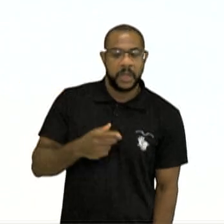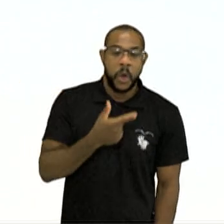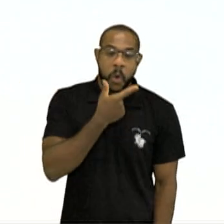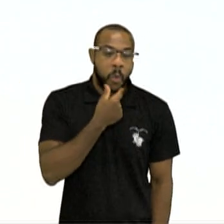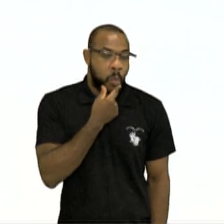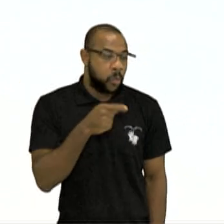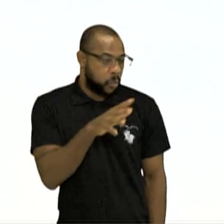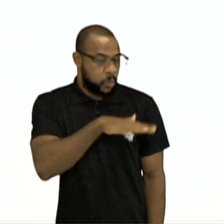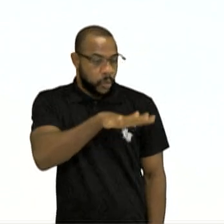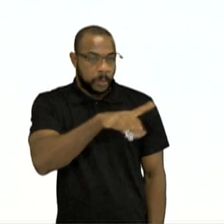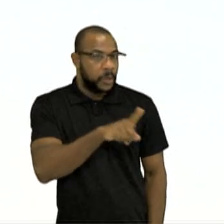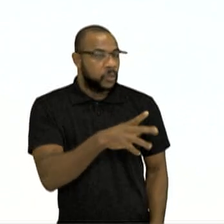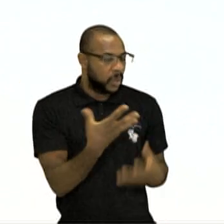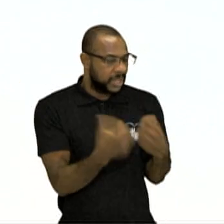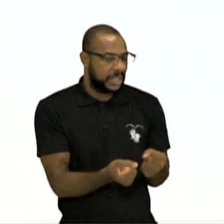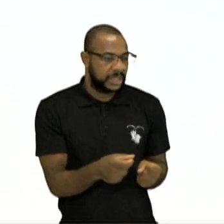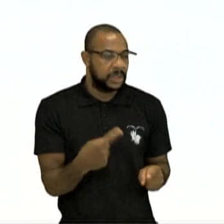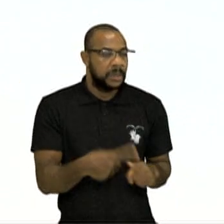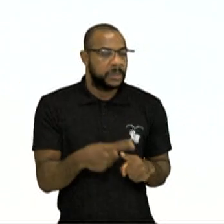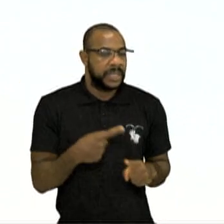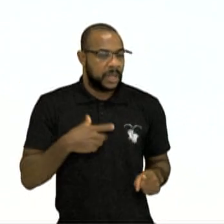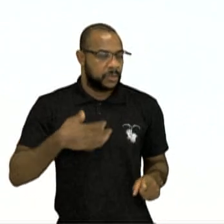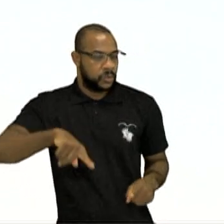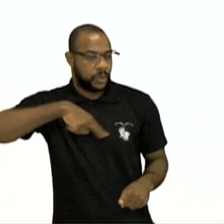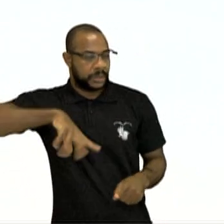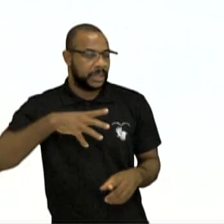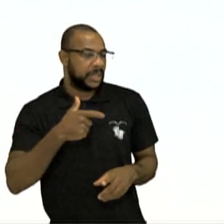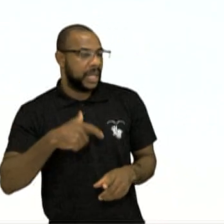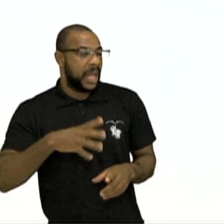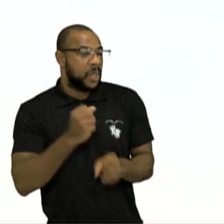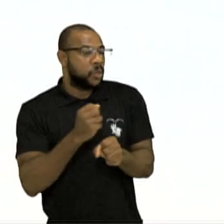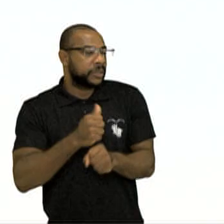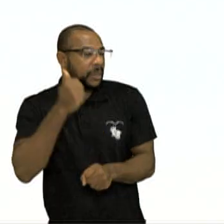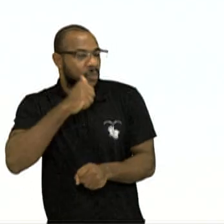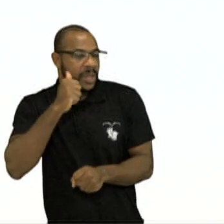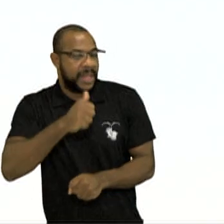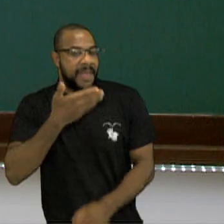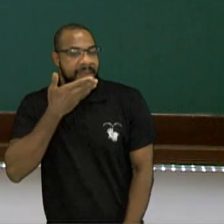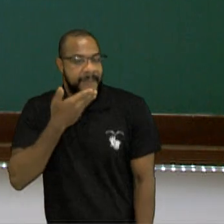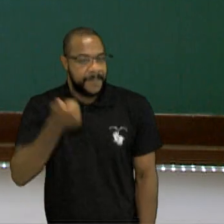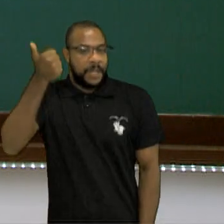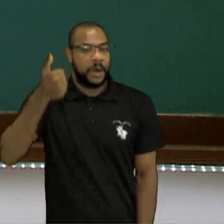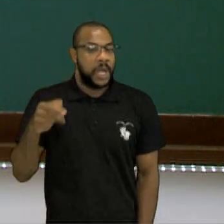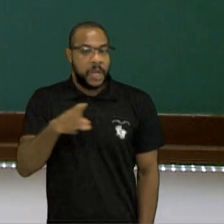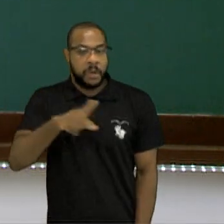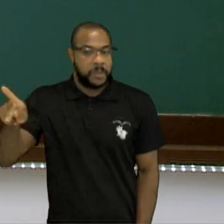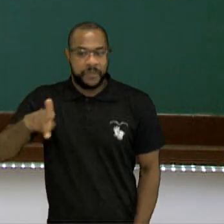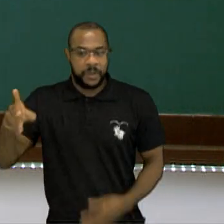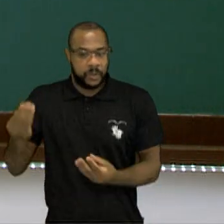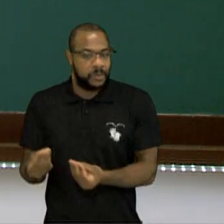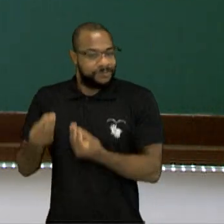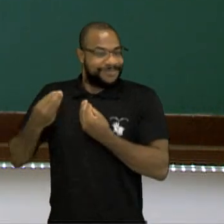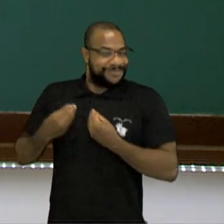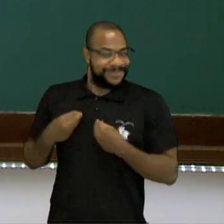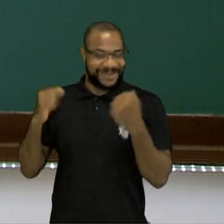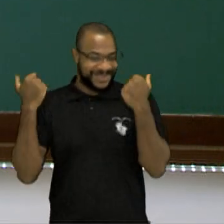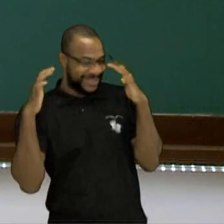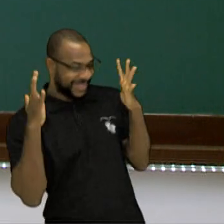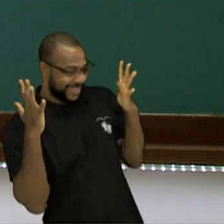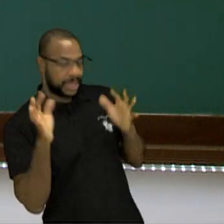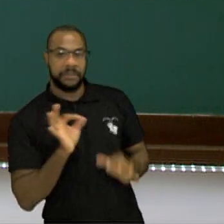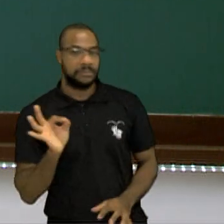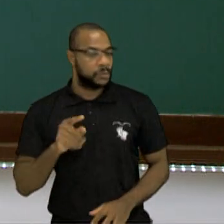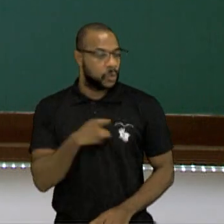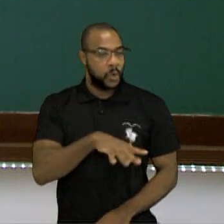aceitam que as nossas notas sejam melhores e que os professores nos elogiem. Lembrando, aqui ainda nós temos